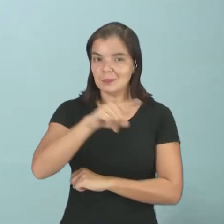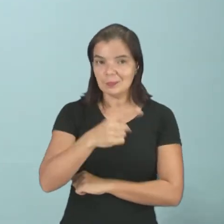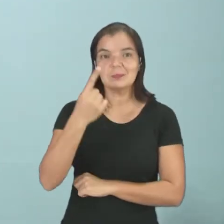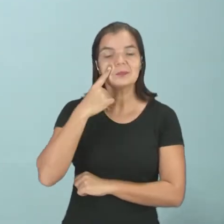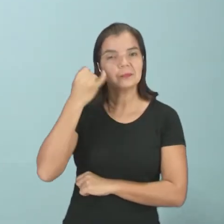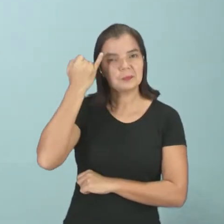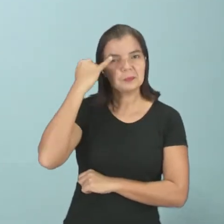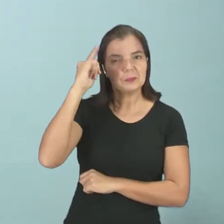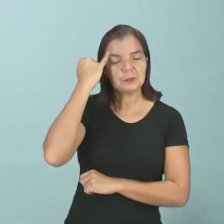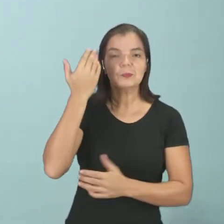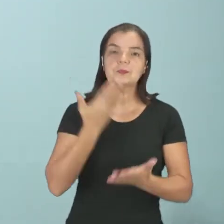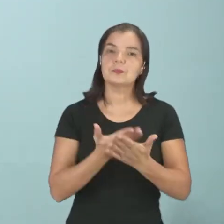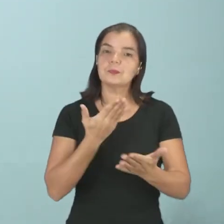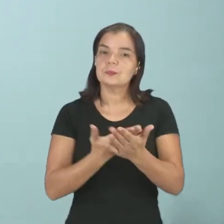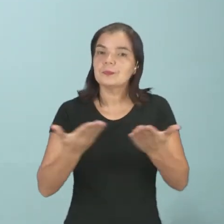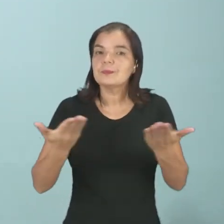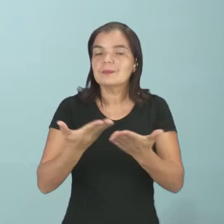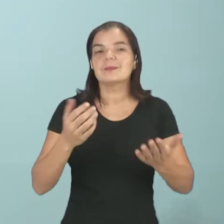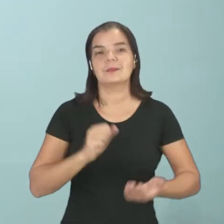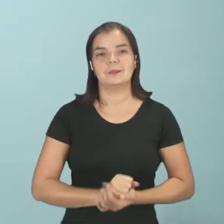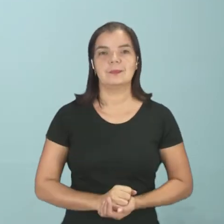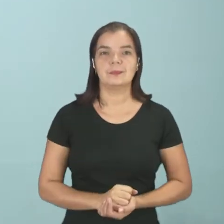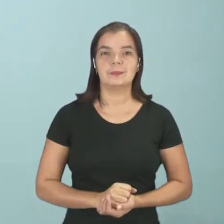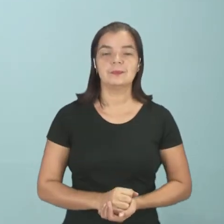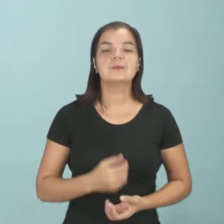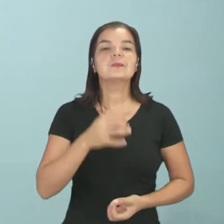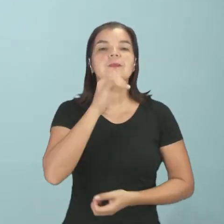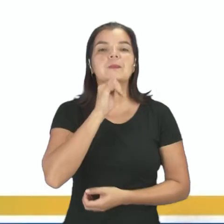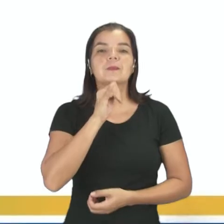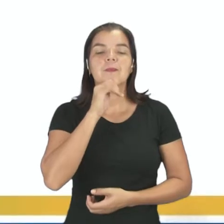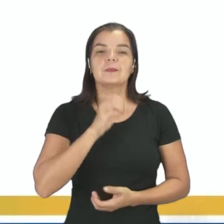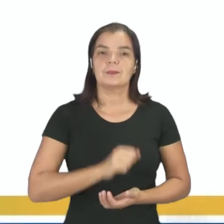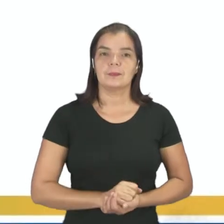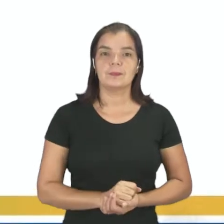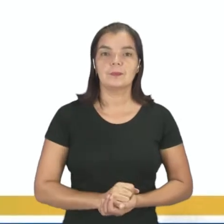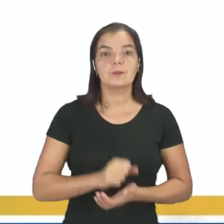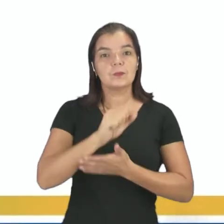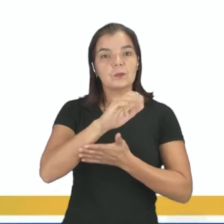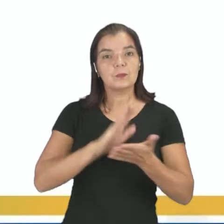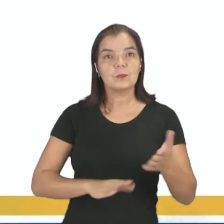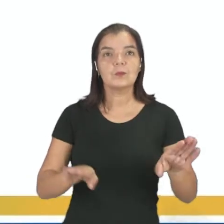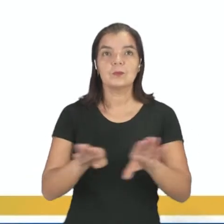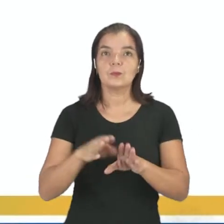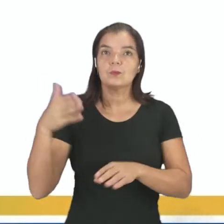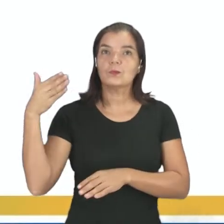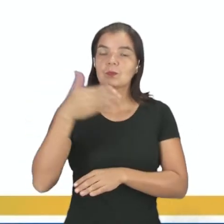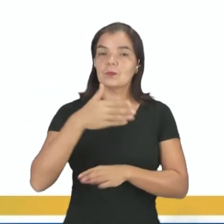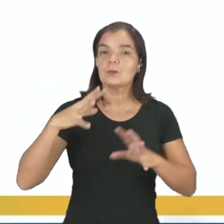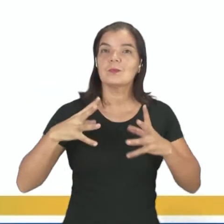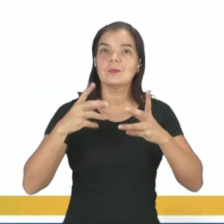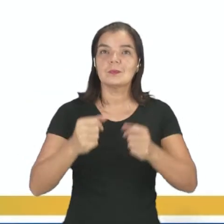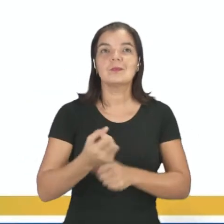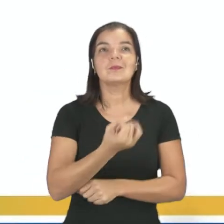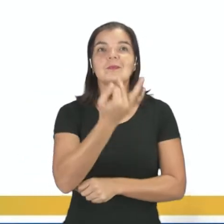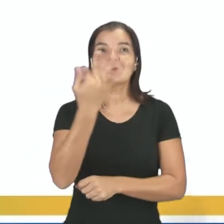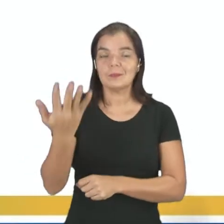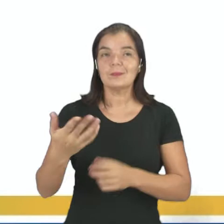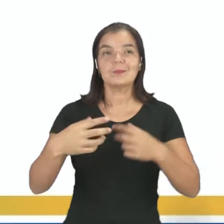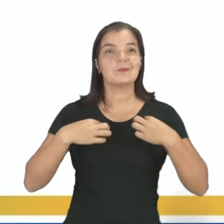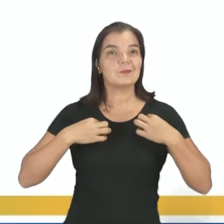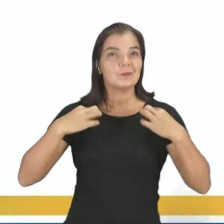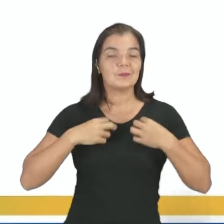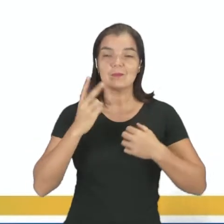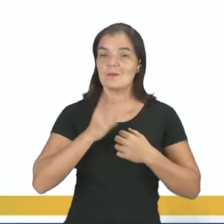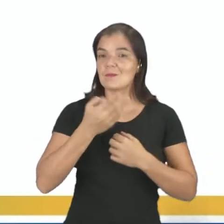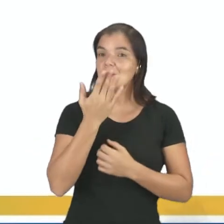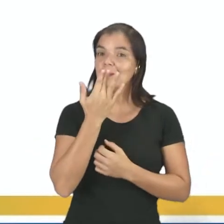essa ideia que estamos trabalhando na aula de hoje. Como, por exemplo, um exercício, a frequência absoluta, quantidade de camisolas